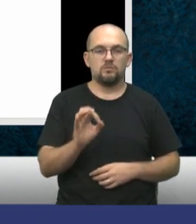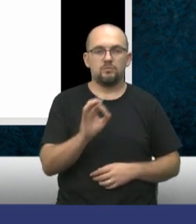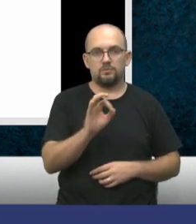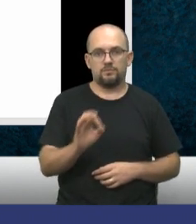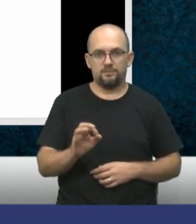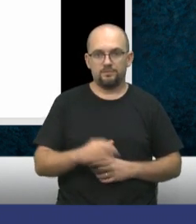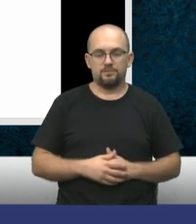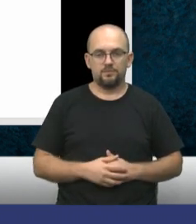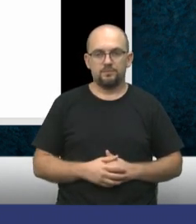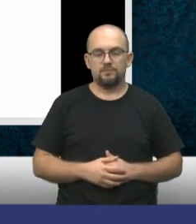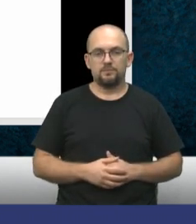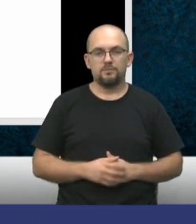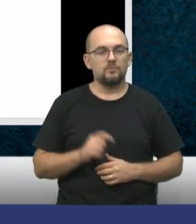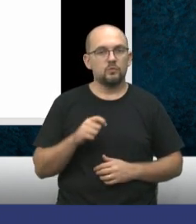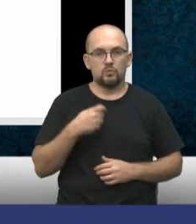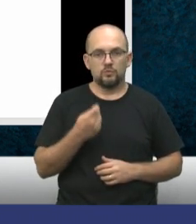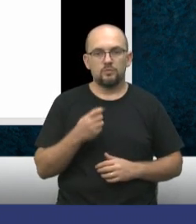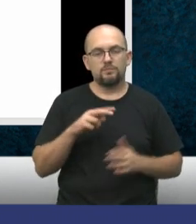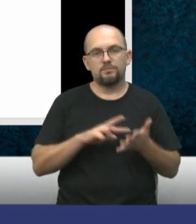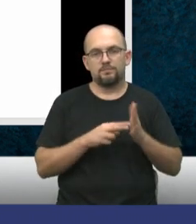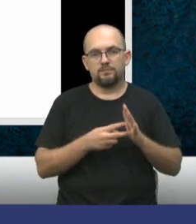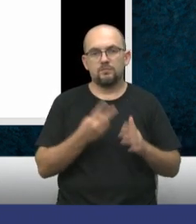38,41%, ou seja, R$